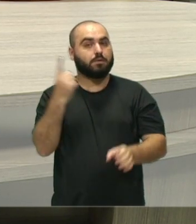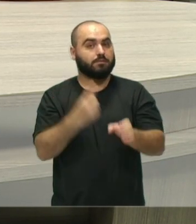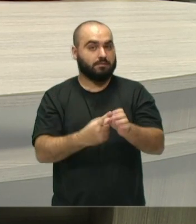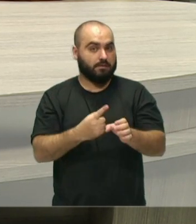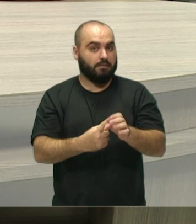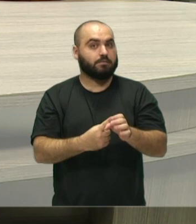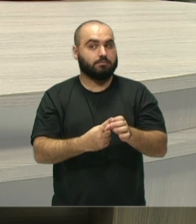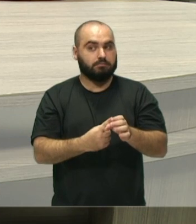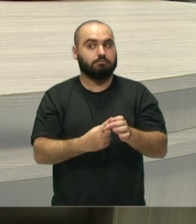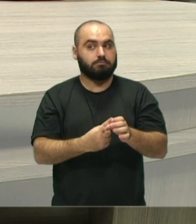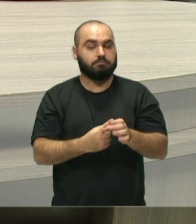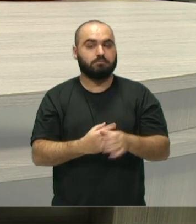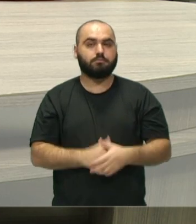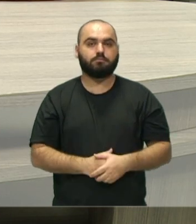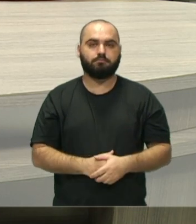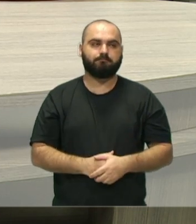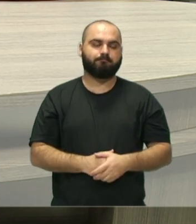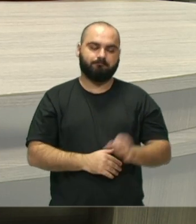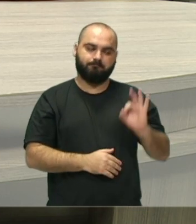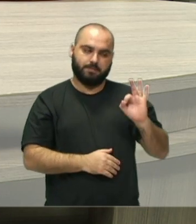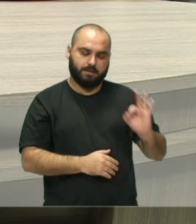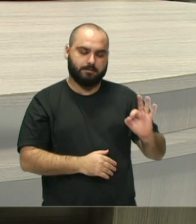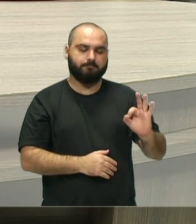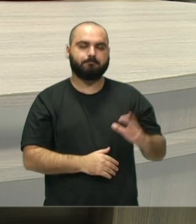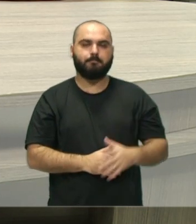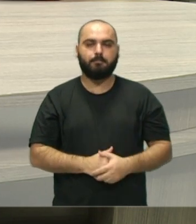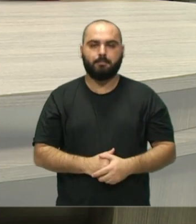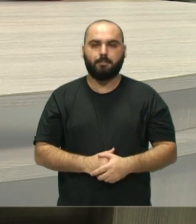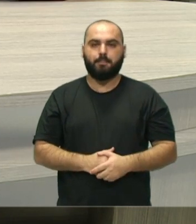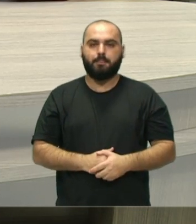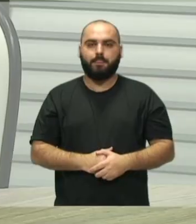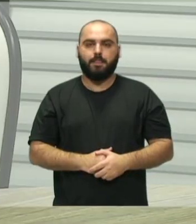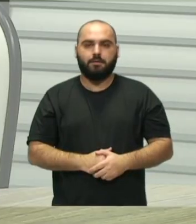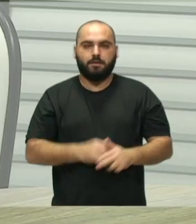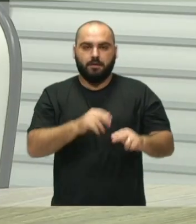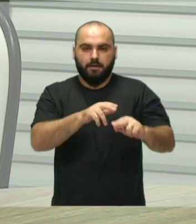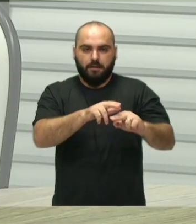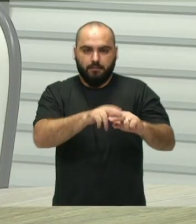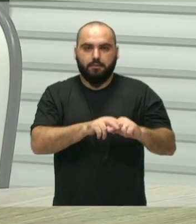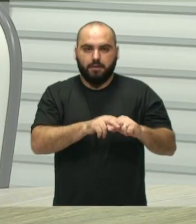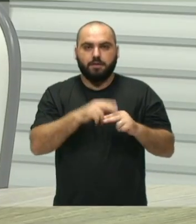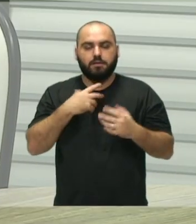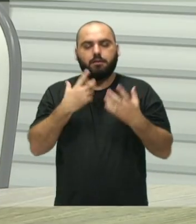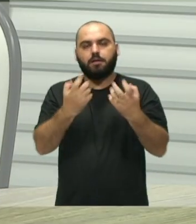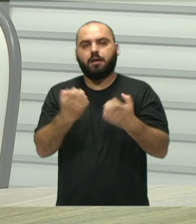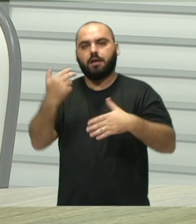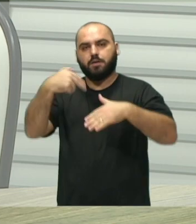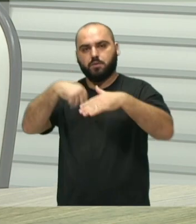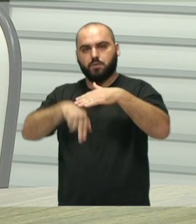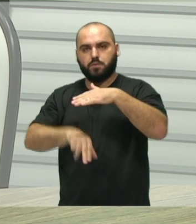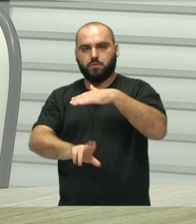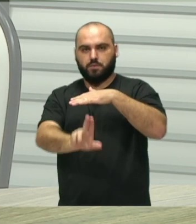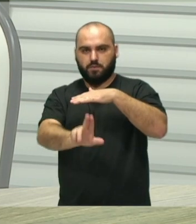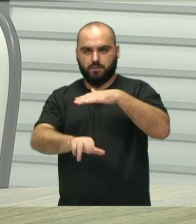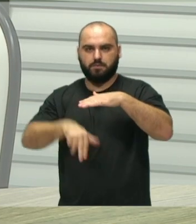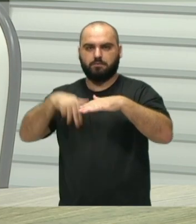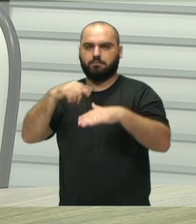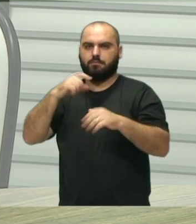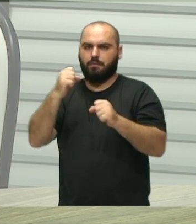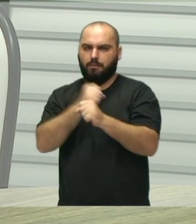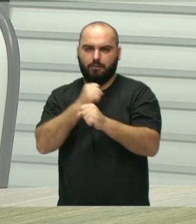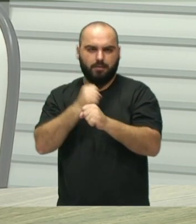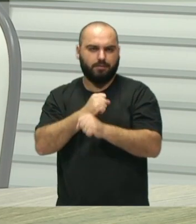dos acessos, né? Então, justamente o que nos levou ao túnel, a uma obra que ela tem